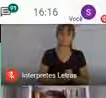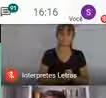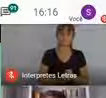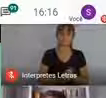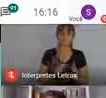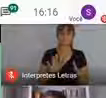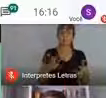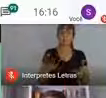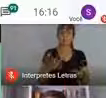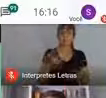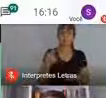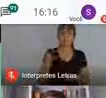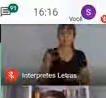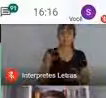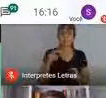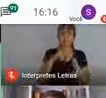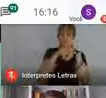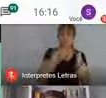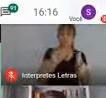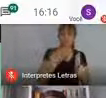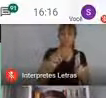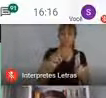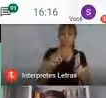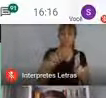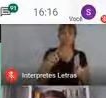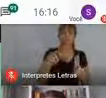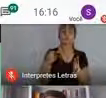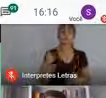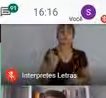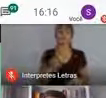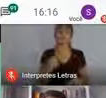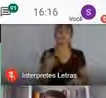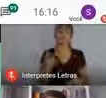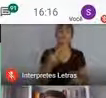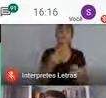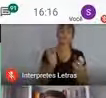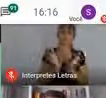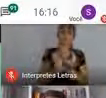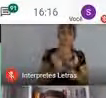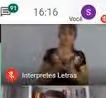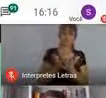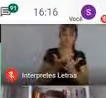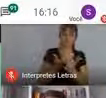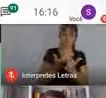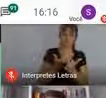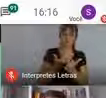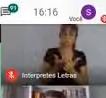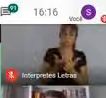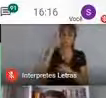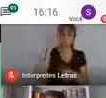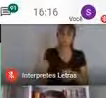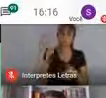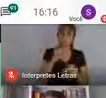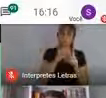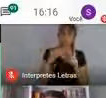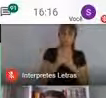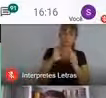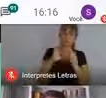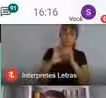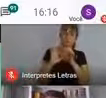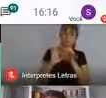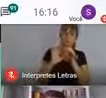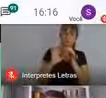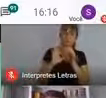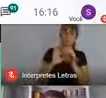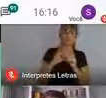Somos da Universidade Federal Rural da Amazônia, pertencemos ao GELIX, Grupo de Estudos em Literatura, Cultura e Sociedade, vinculado ao CNPq,